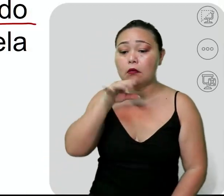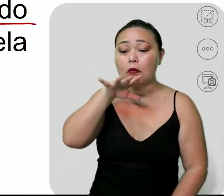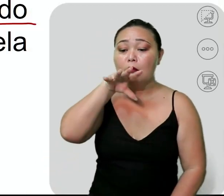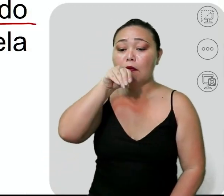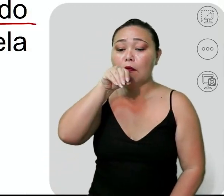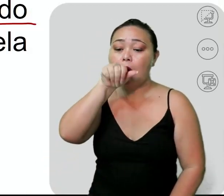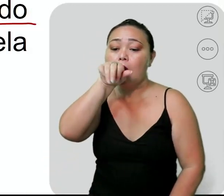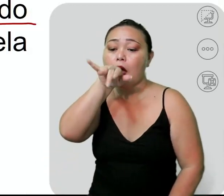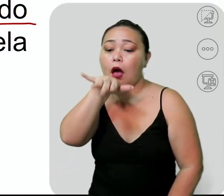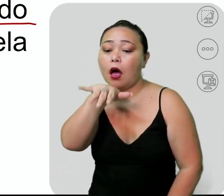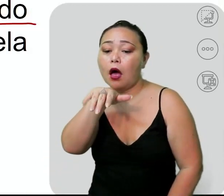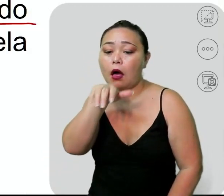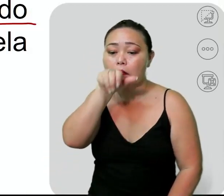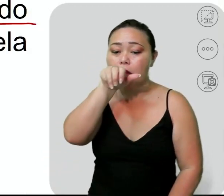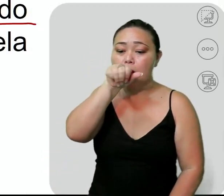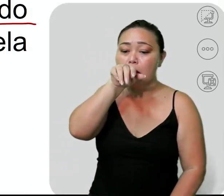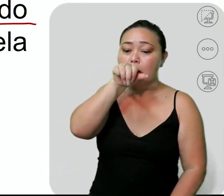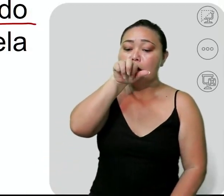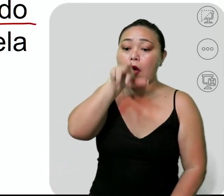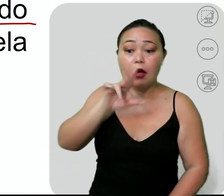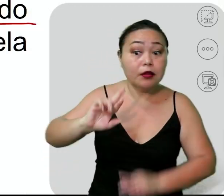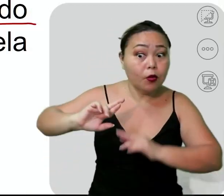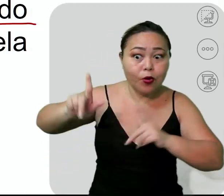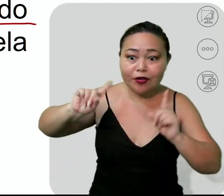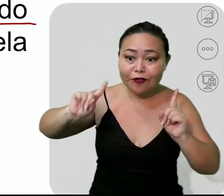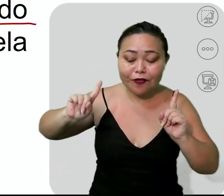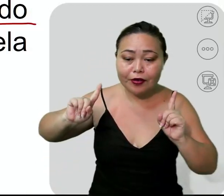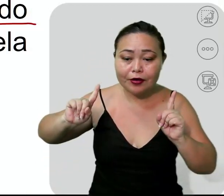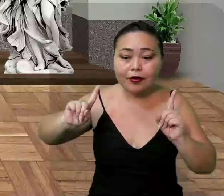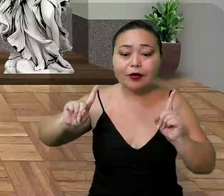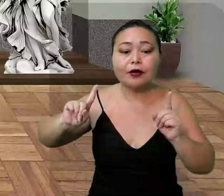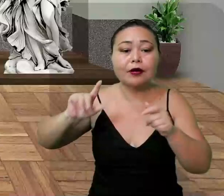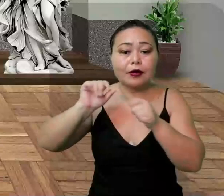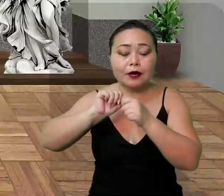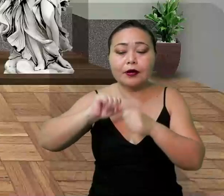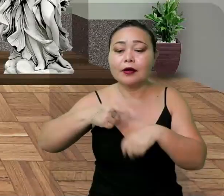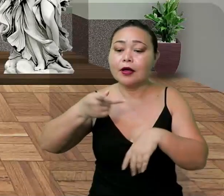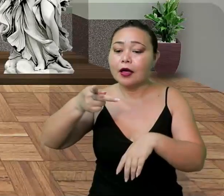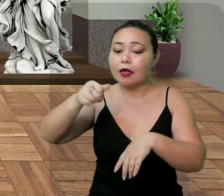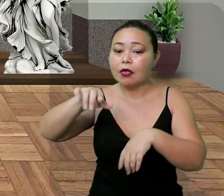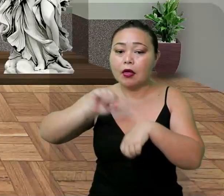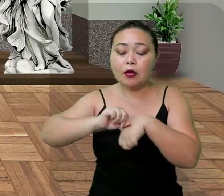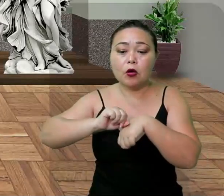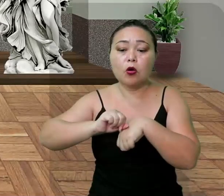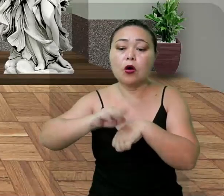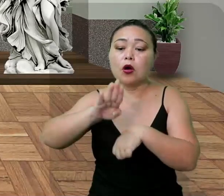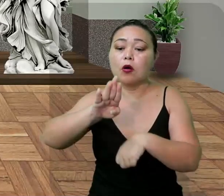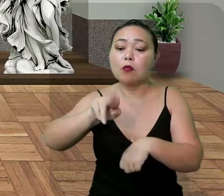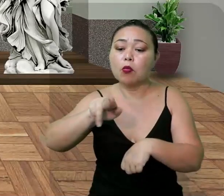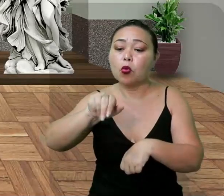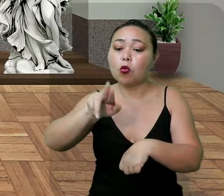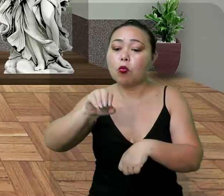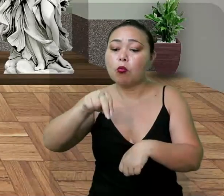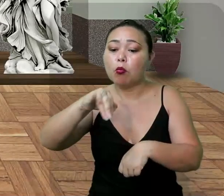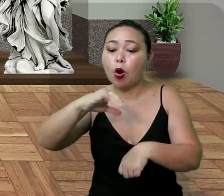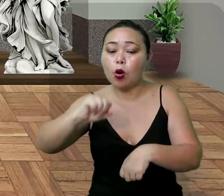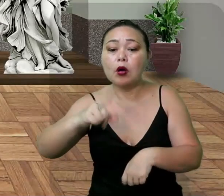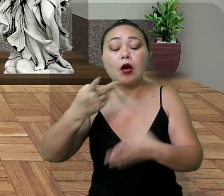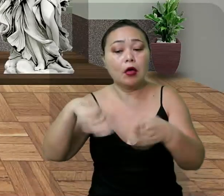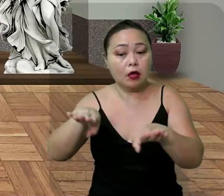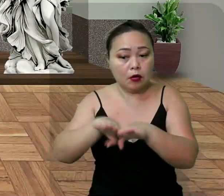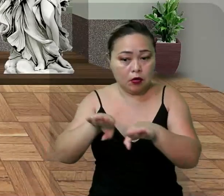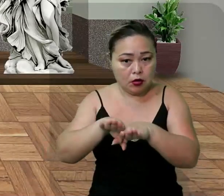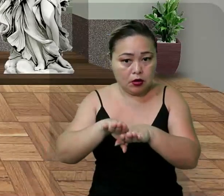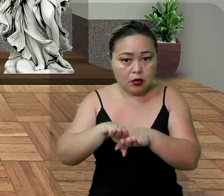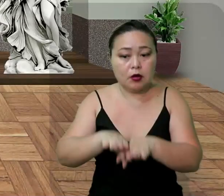Olha só, não é diferente. A peste bubônica, vem para mim. A peste bubônica, também